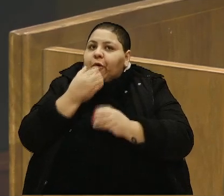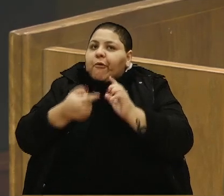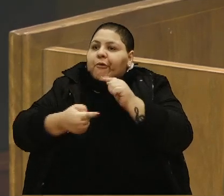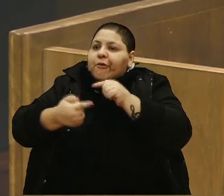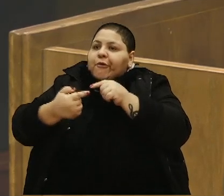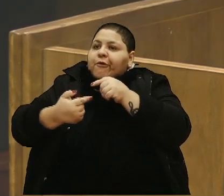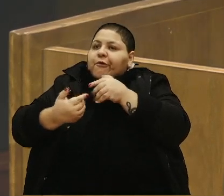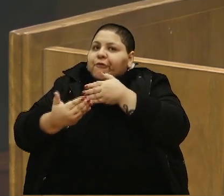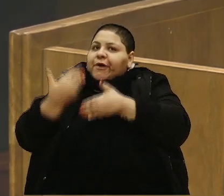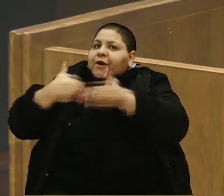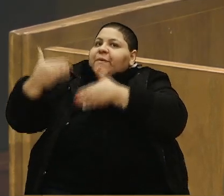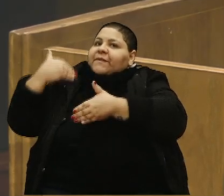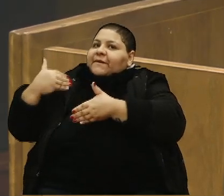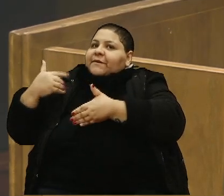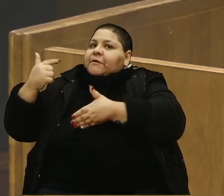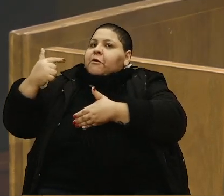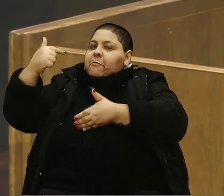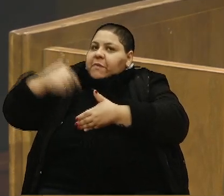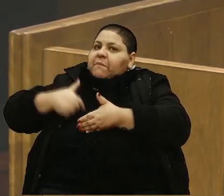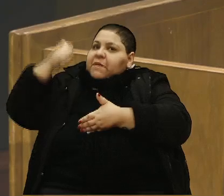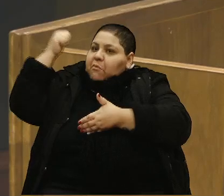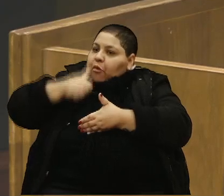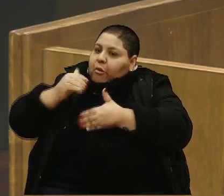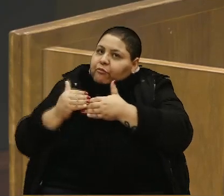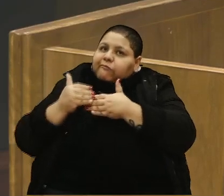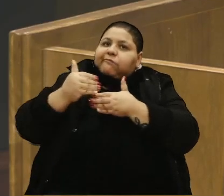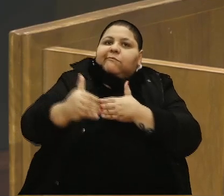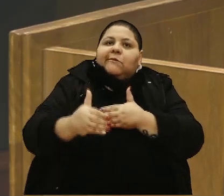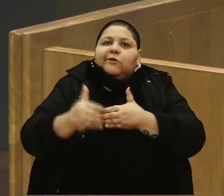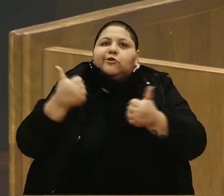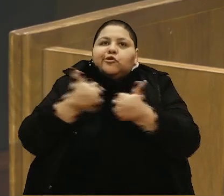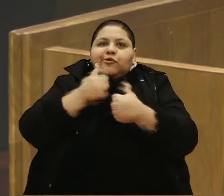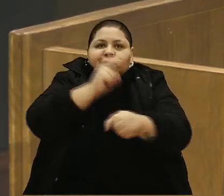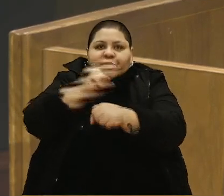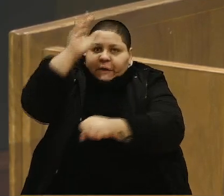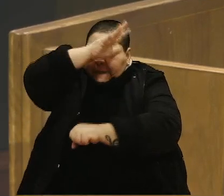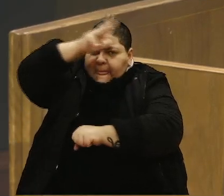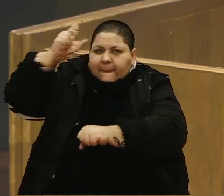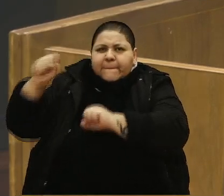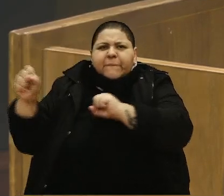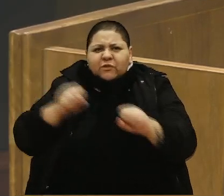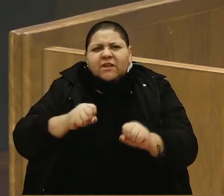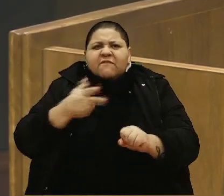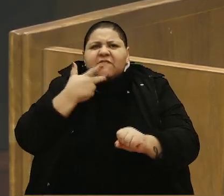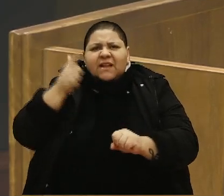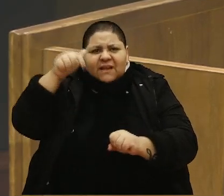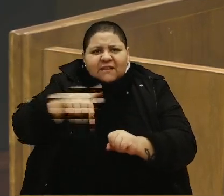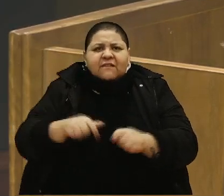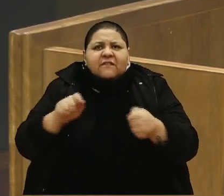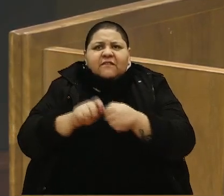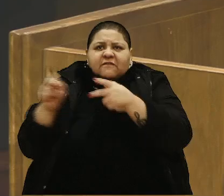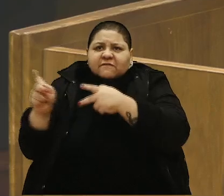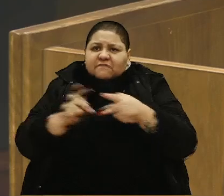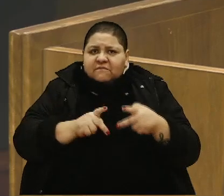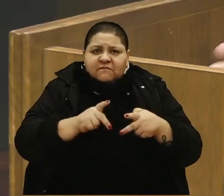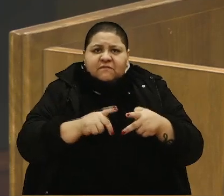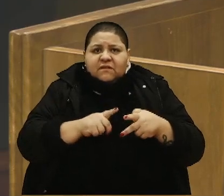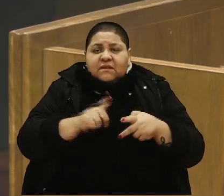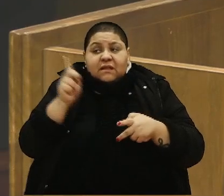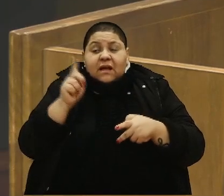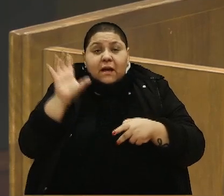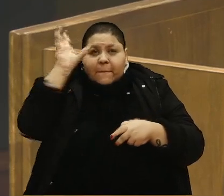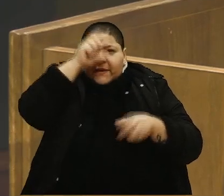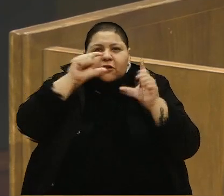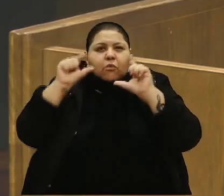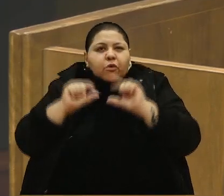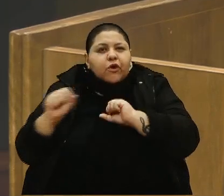um trabalho excepcional junto com a Guarda Municipal lá em Santos. Então, se possível, eu até falei para o pessoal aqui da casa para nós fazer uma visita, quem sabe, lá e aprender um pouco, ver o que